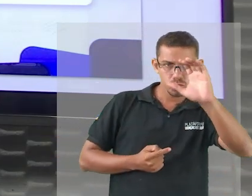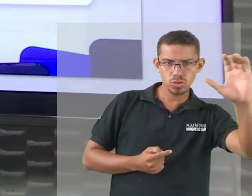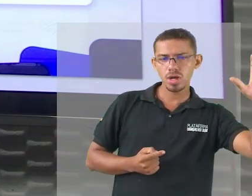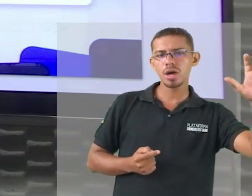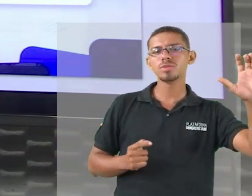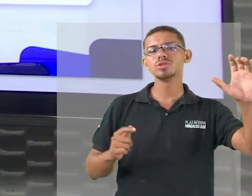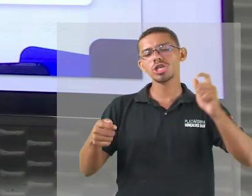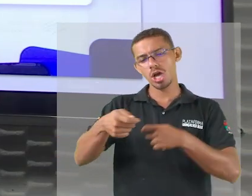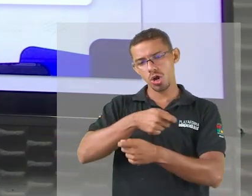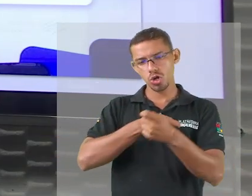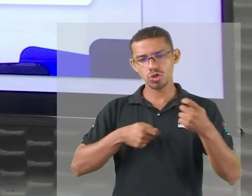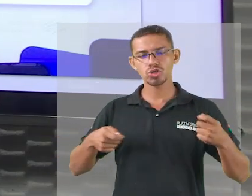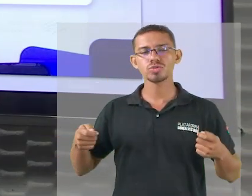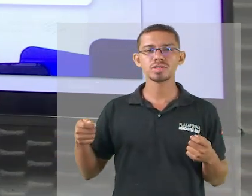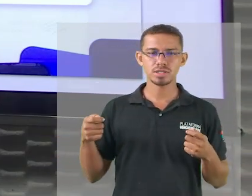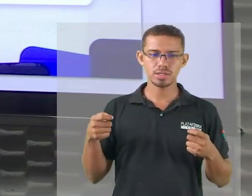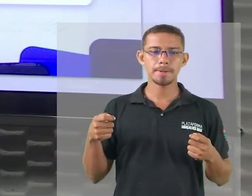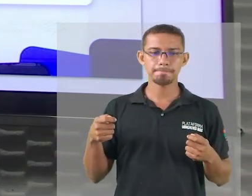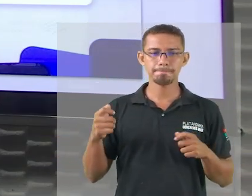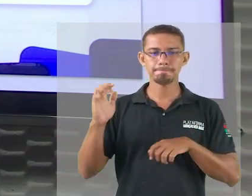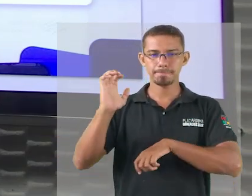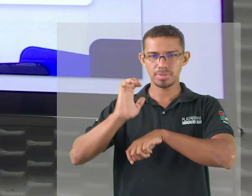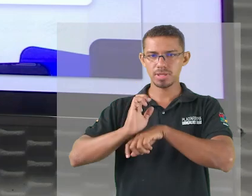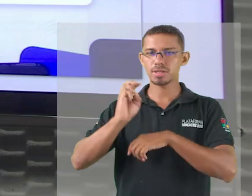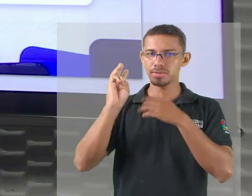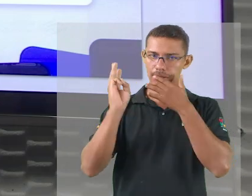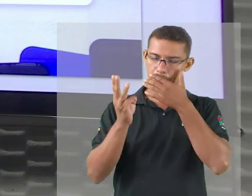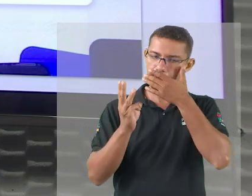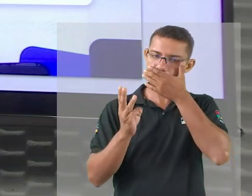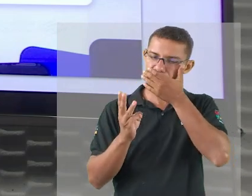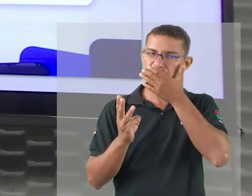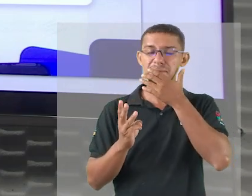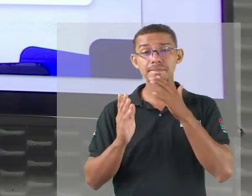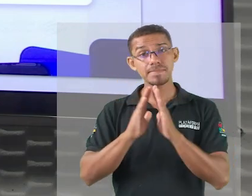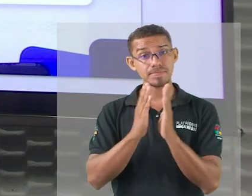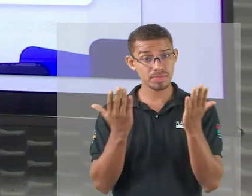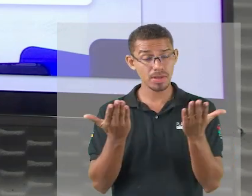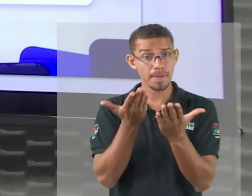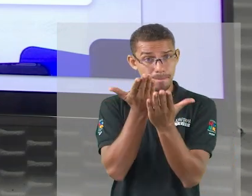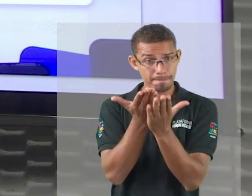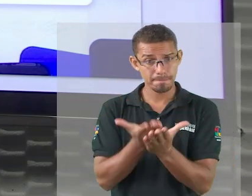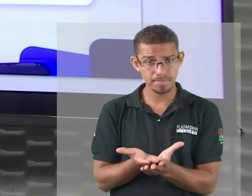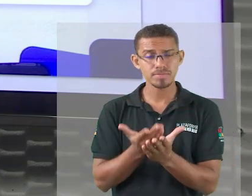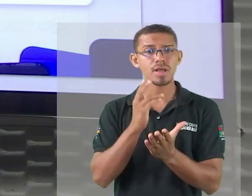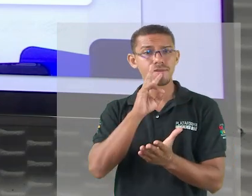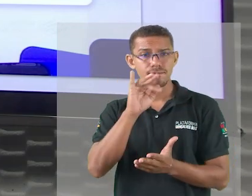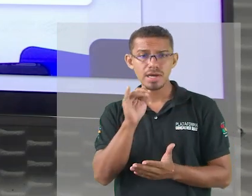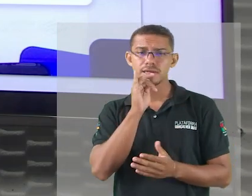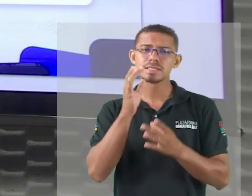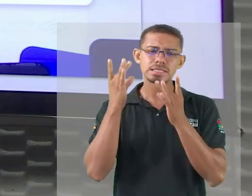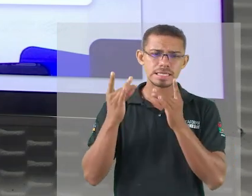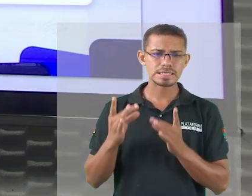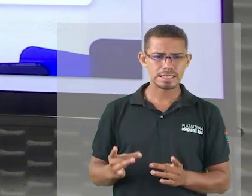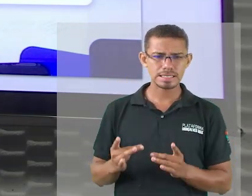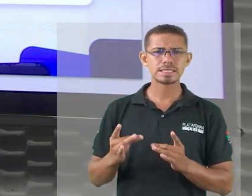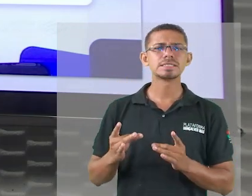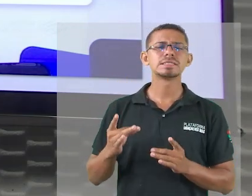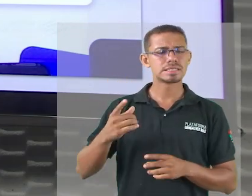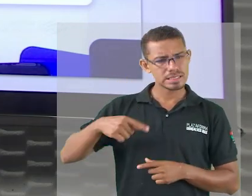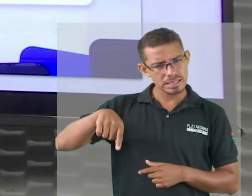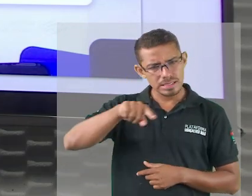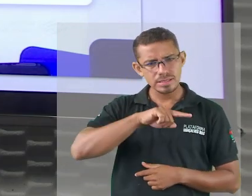e econômica do Estado do Maranhão. Então, nesta aula a gente vai tratar